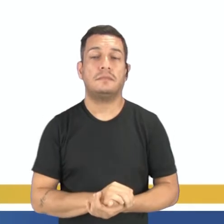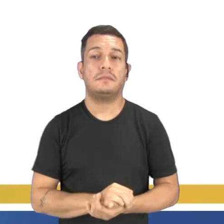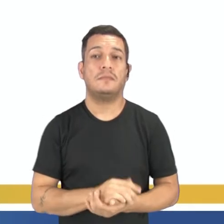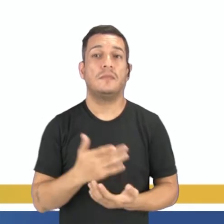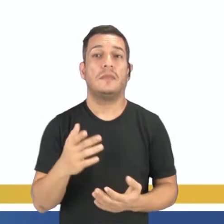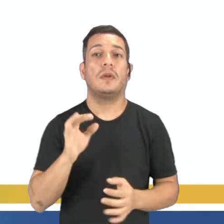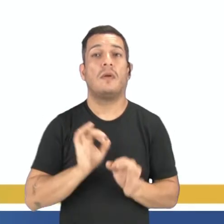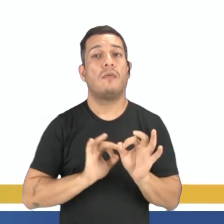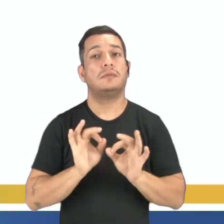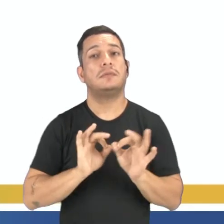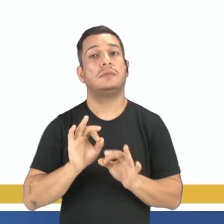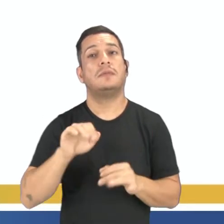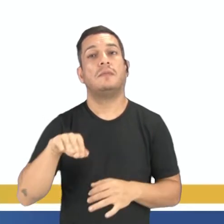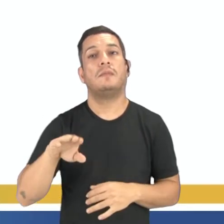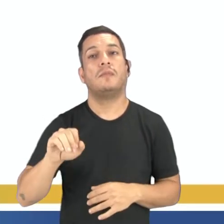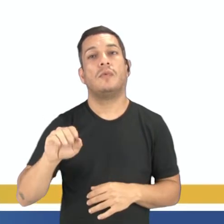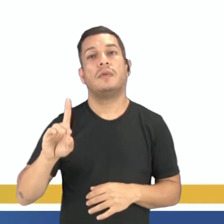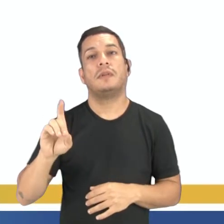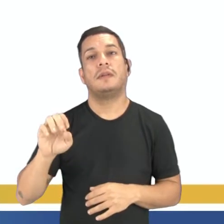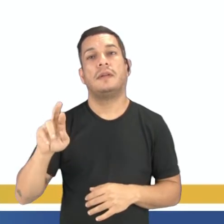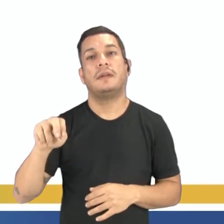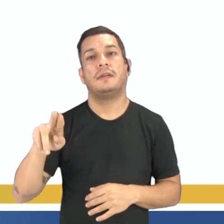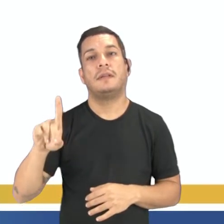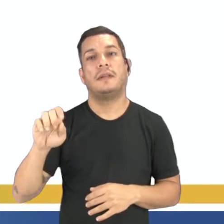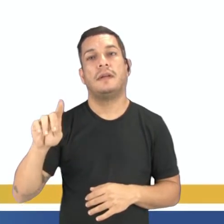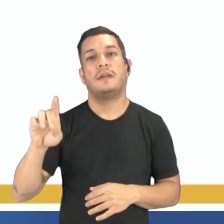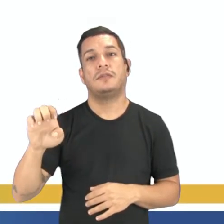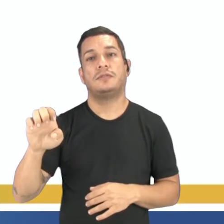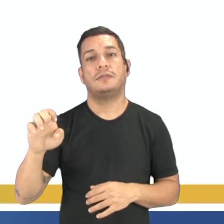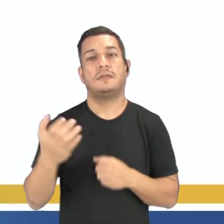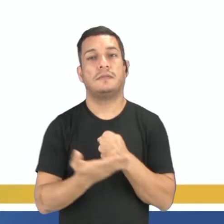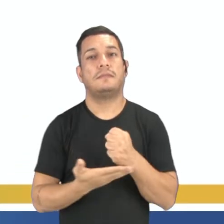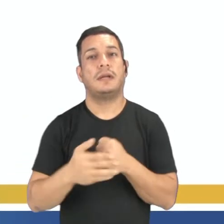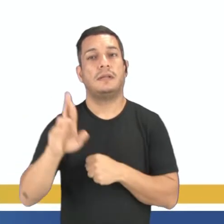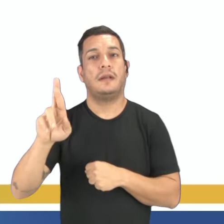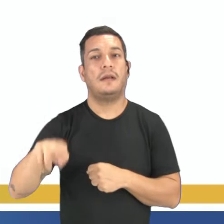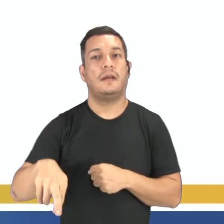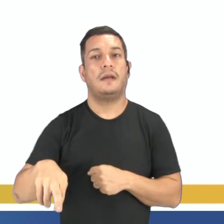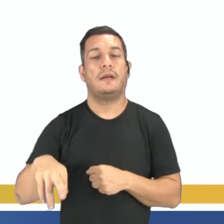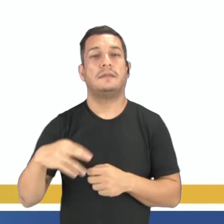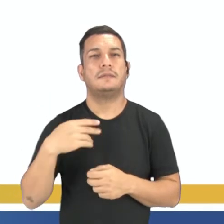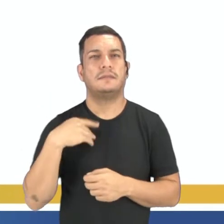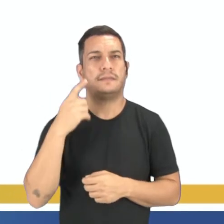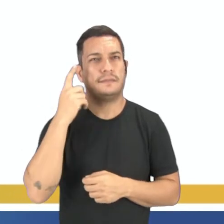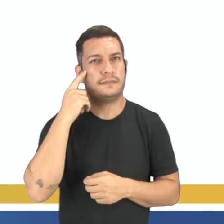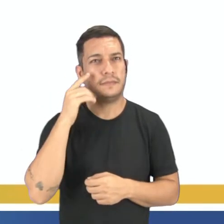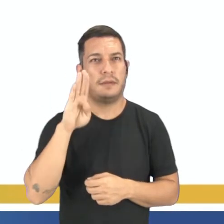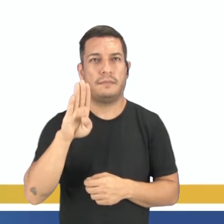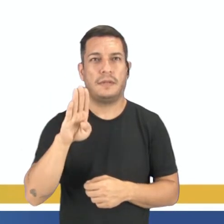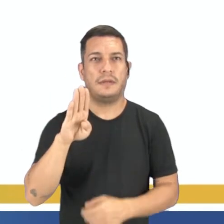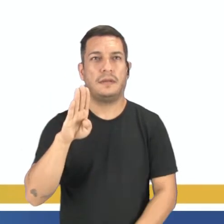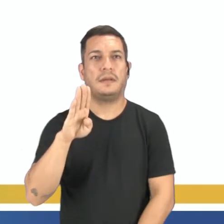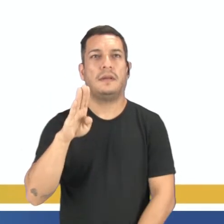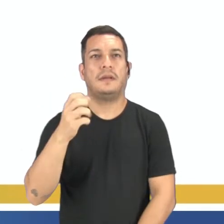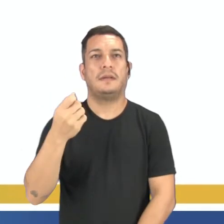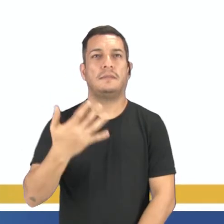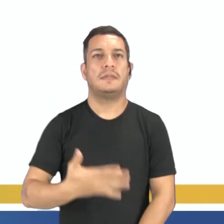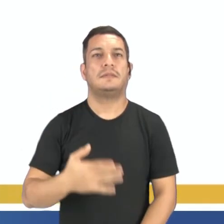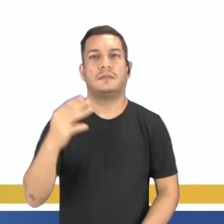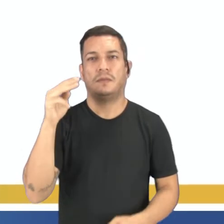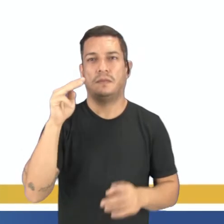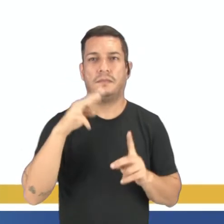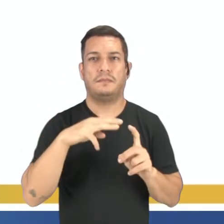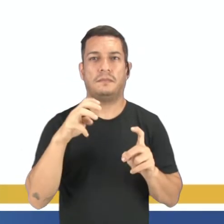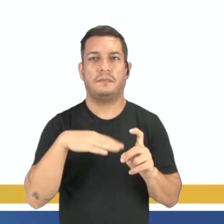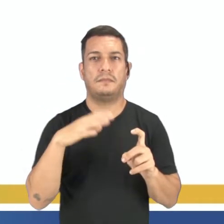a construção da modernidade defende um modelo baseado na razão. Olha que ridículo a B. A explicação